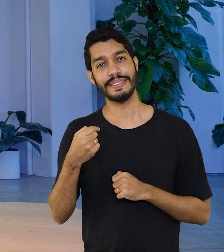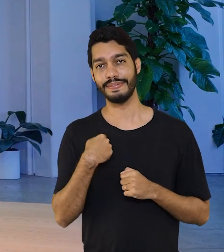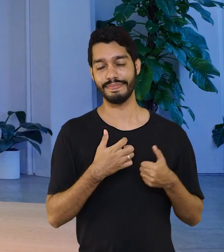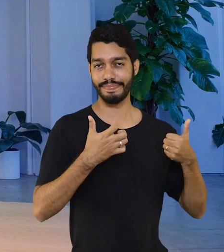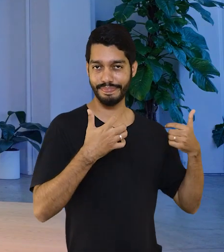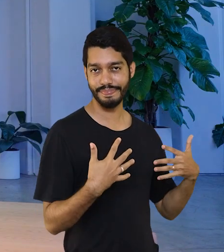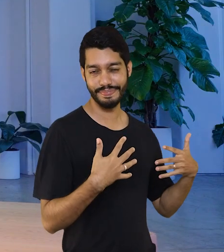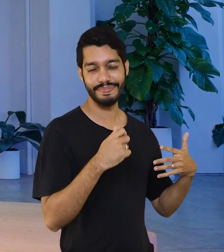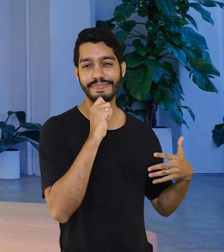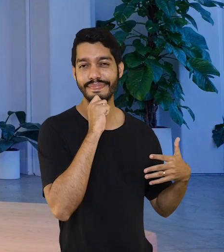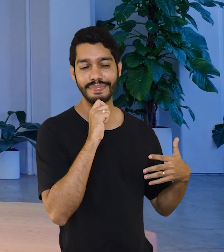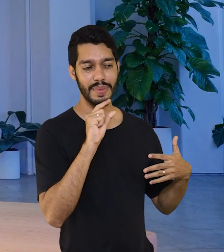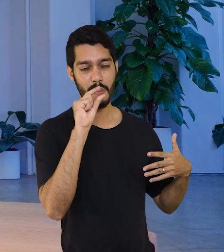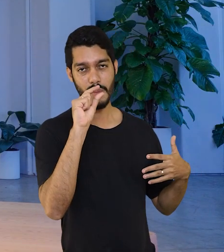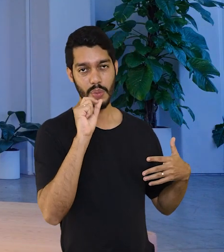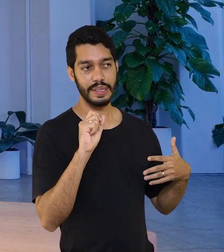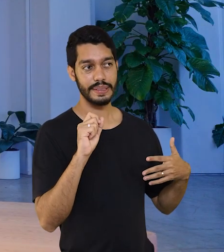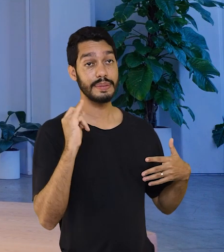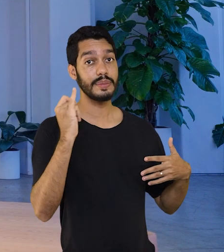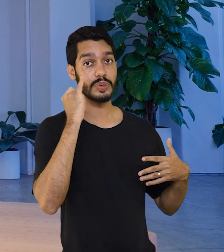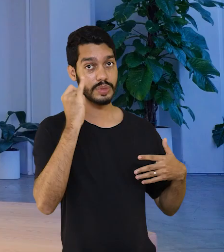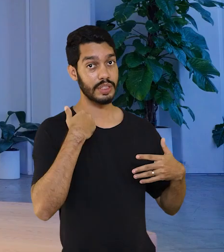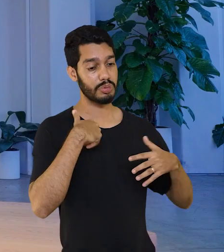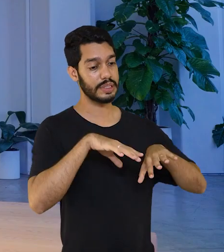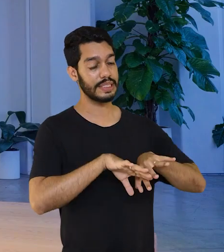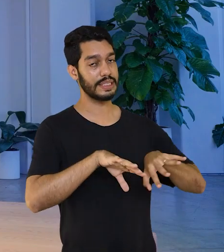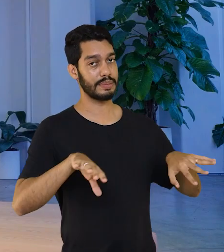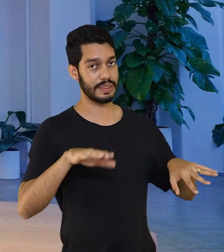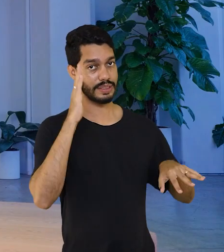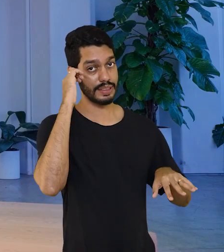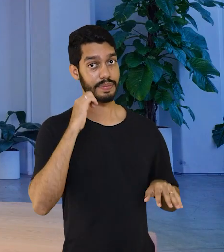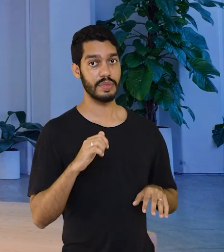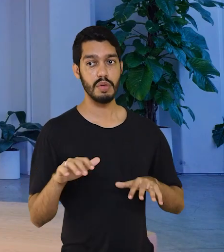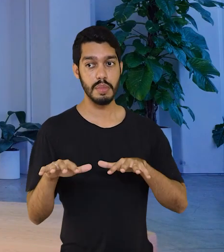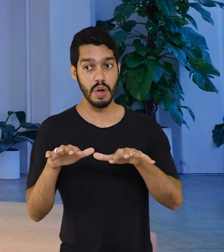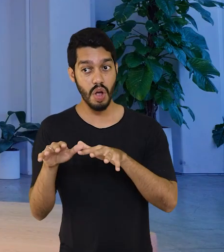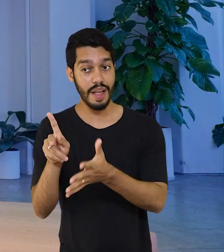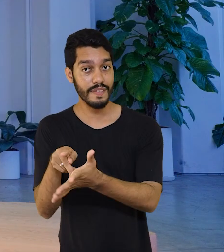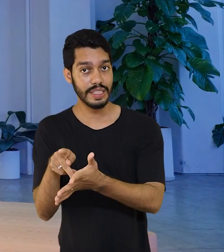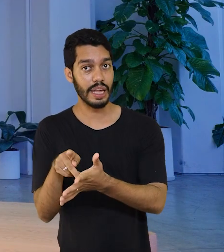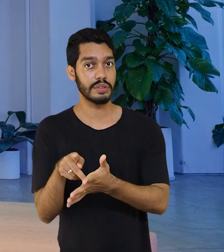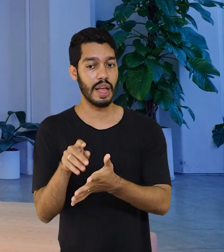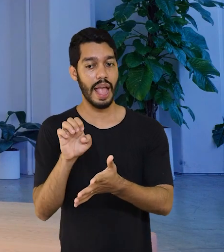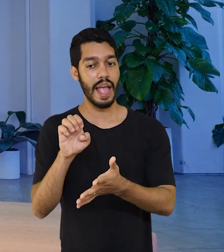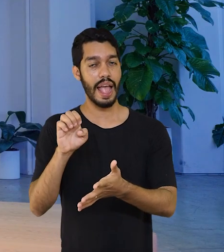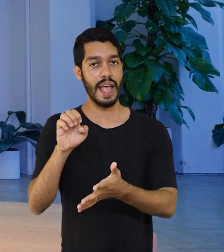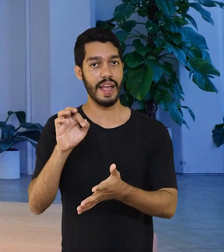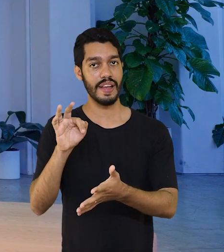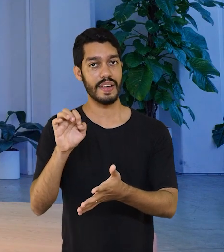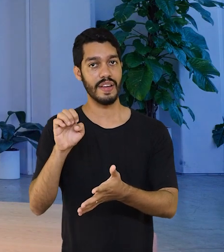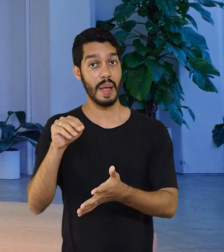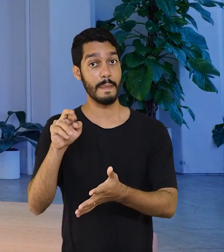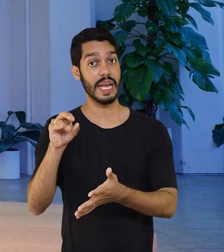é um pouco do que eu falei, assim, né? Acho que tem uma coisa que é muito importante, que é saber separar o que são movimentos efêmeros de movimentos não